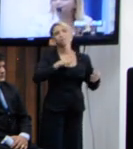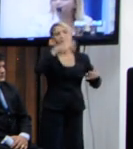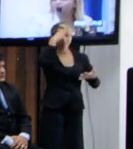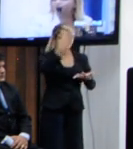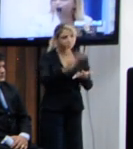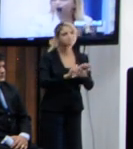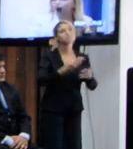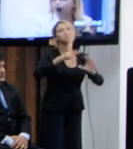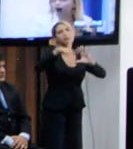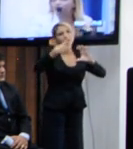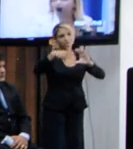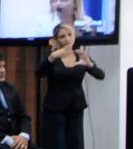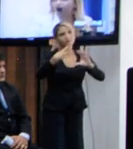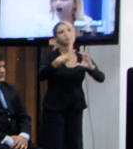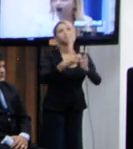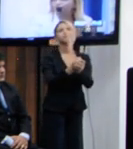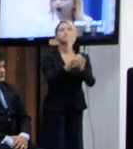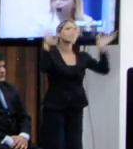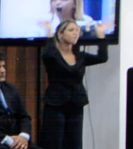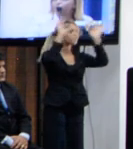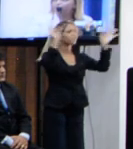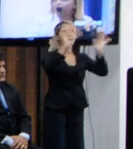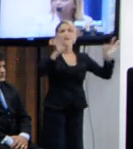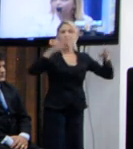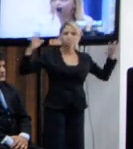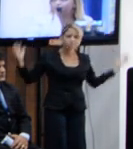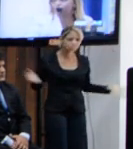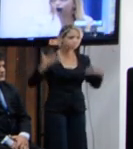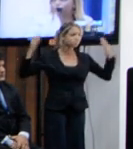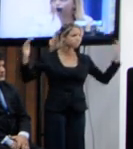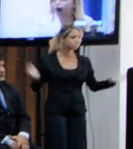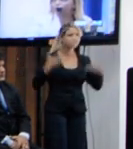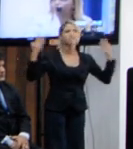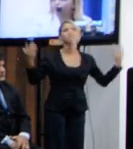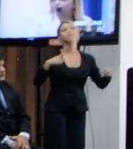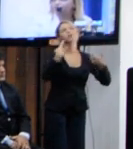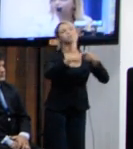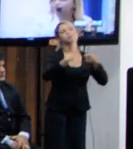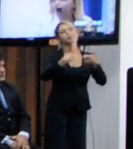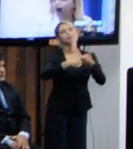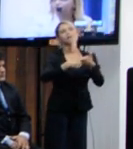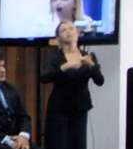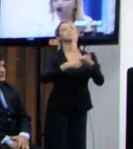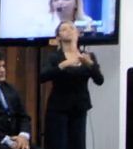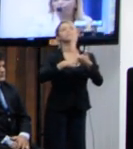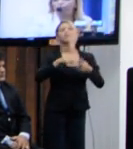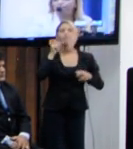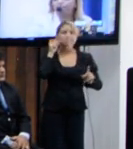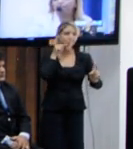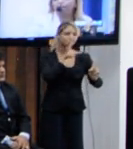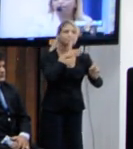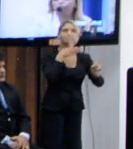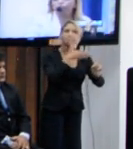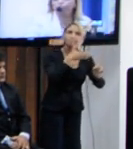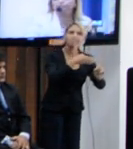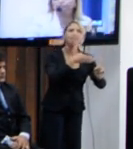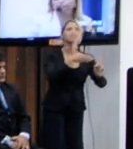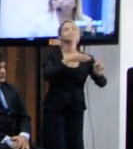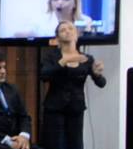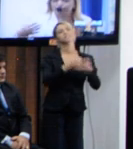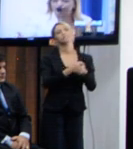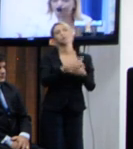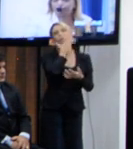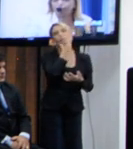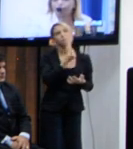casa legislativa hoje está em festa pelo Aquiles está sendo substituído por você. Porque você realmente é um homem